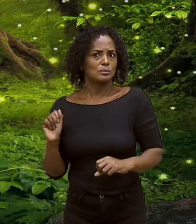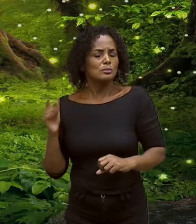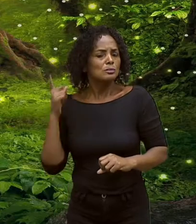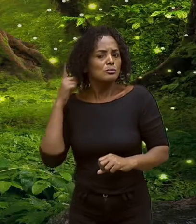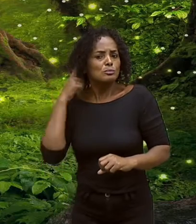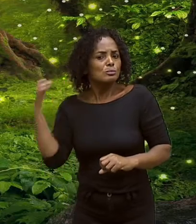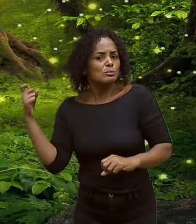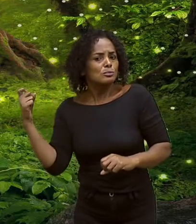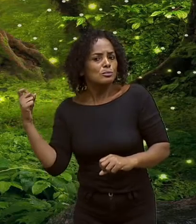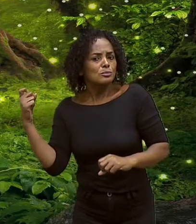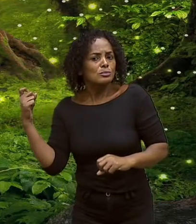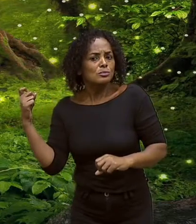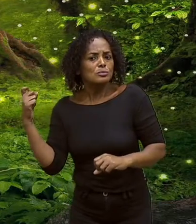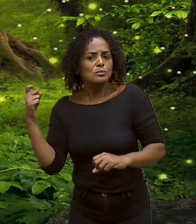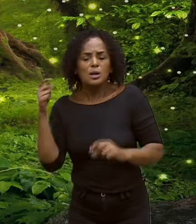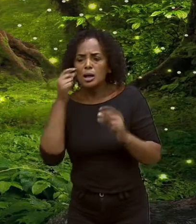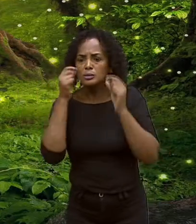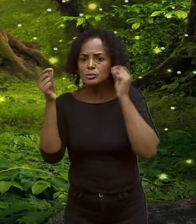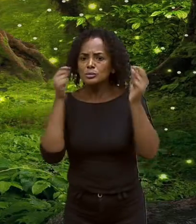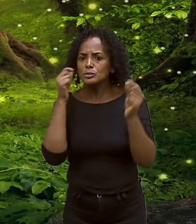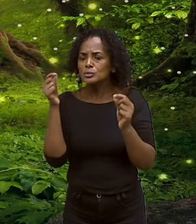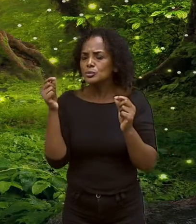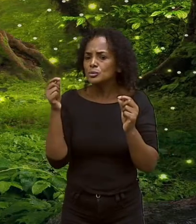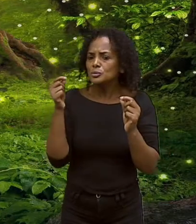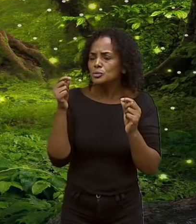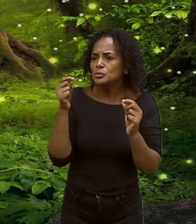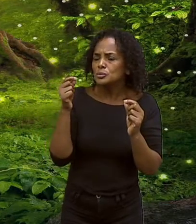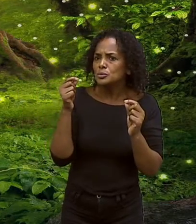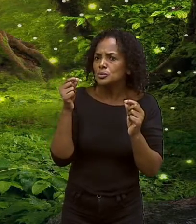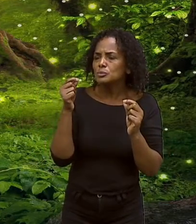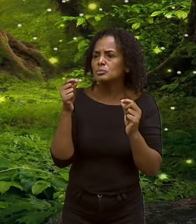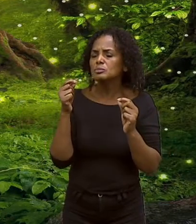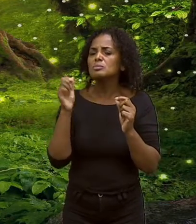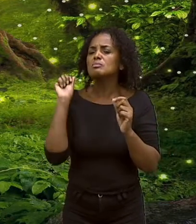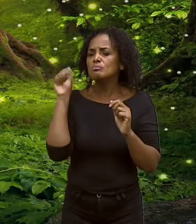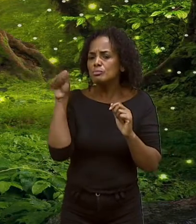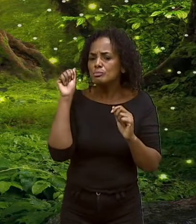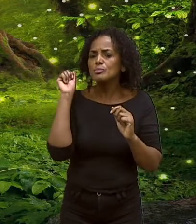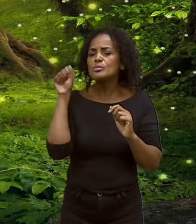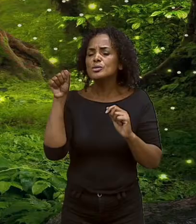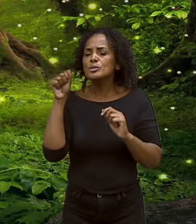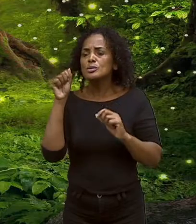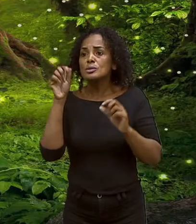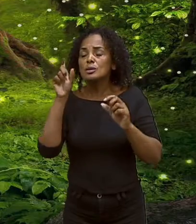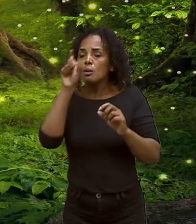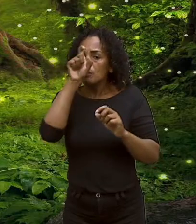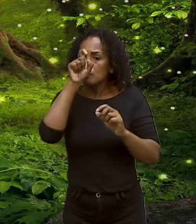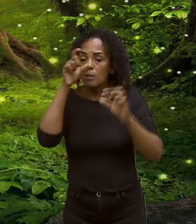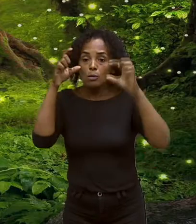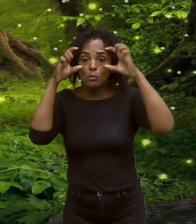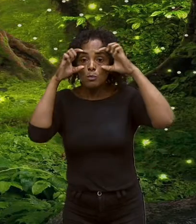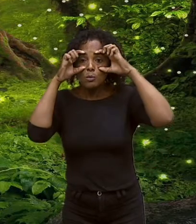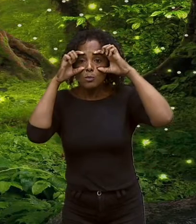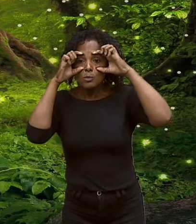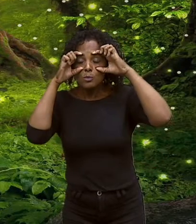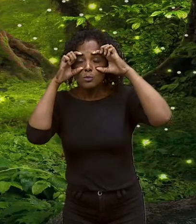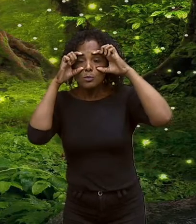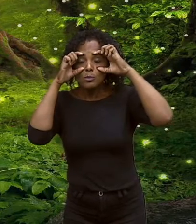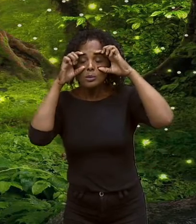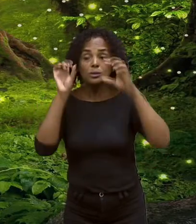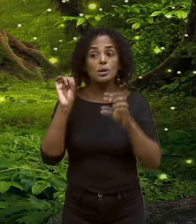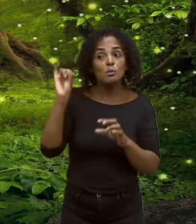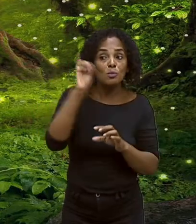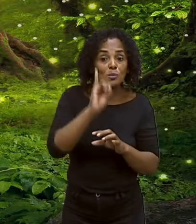Ele disse, ah, sim, é a dona coruja. É? Sim. Oi, dona coruja, tudo